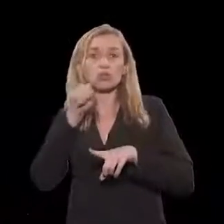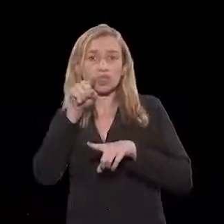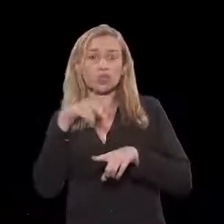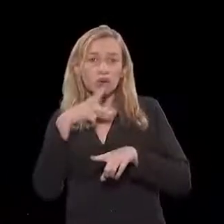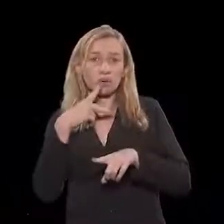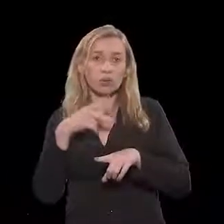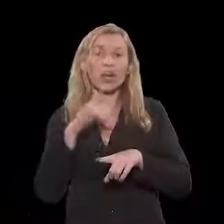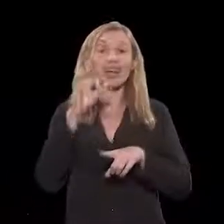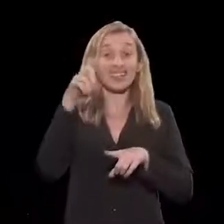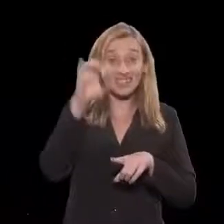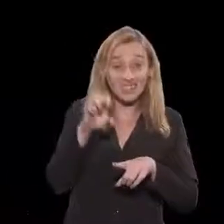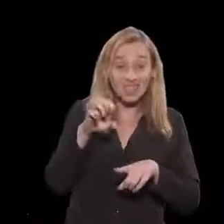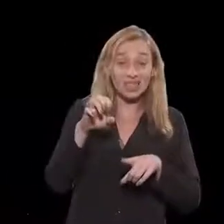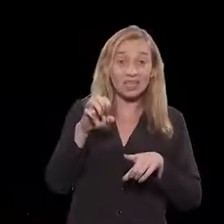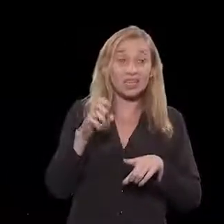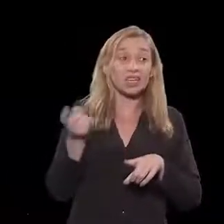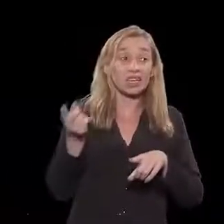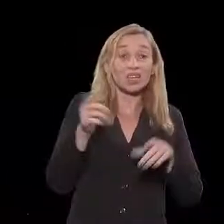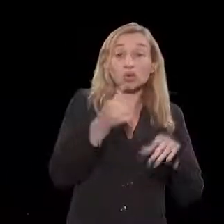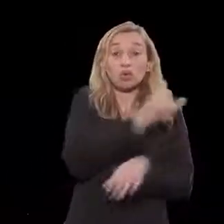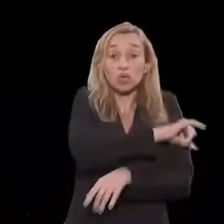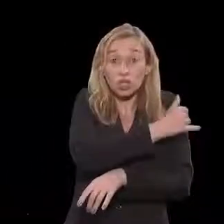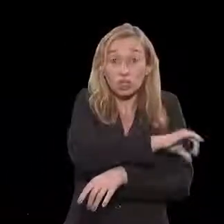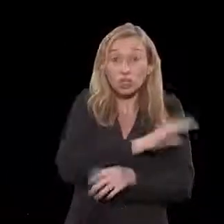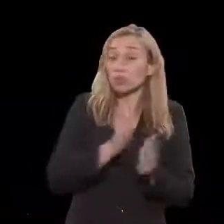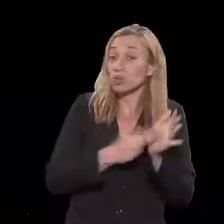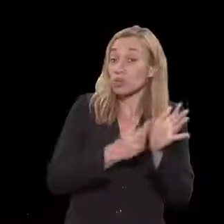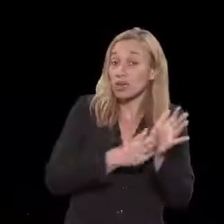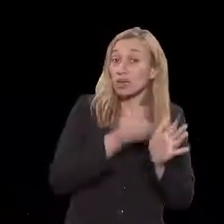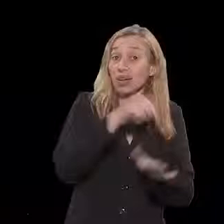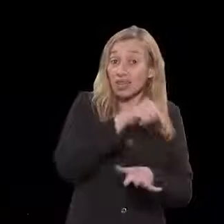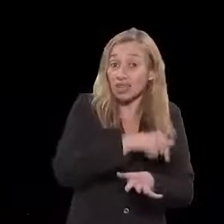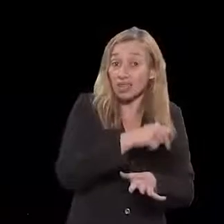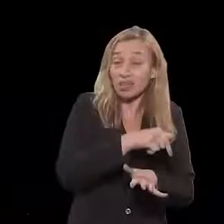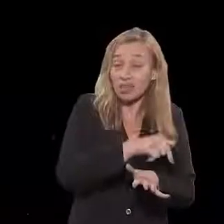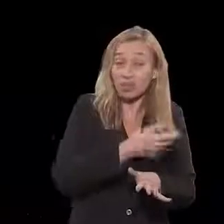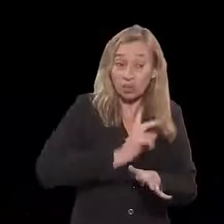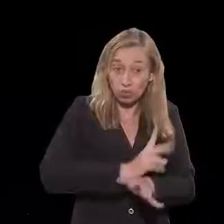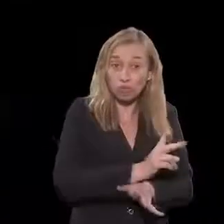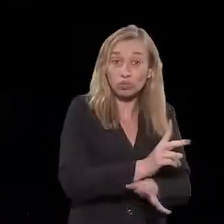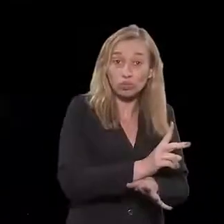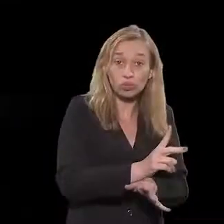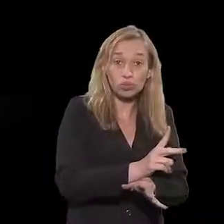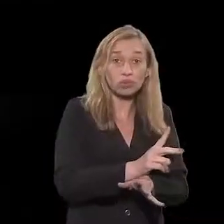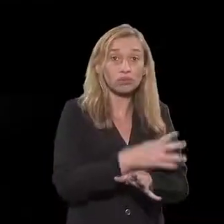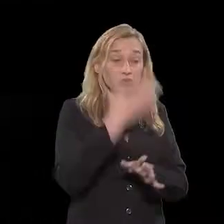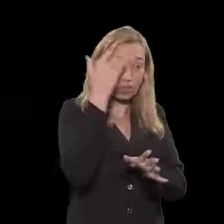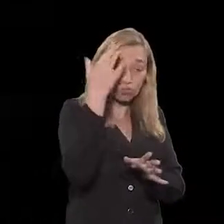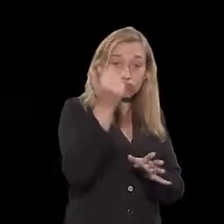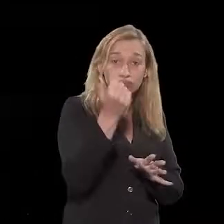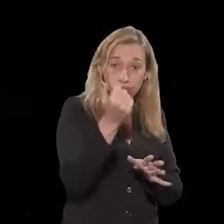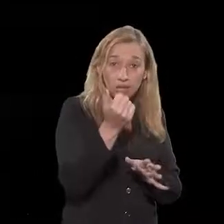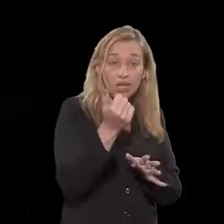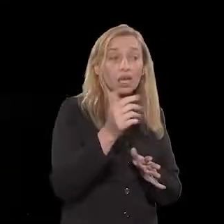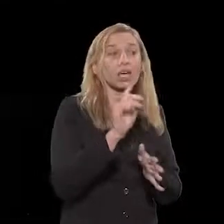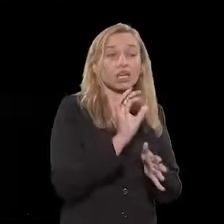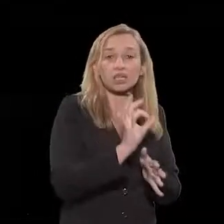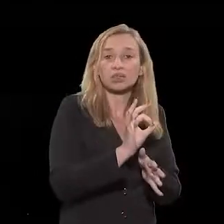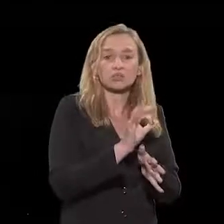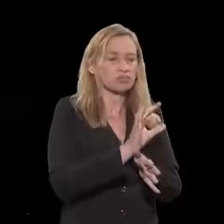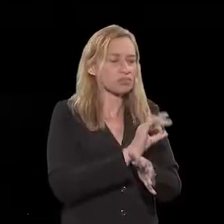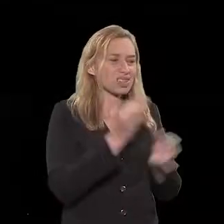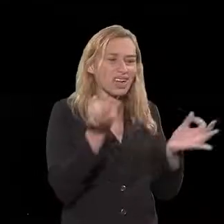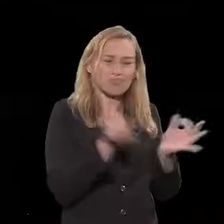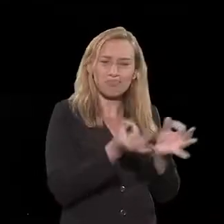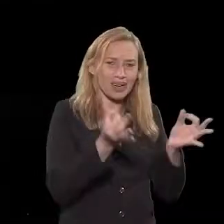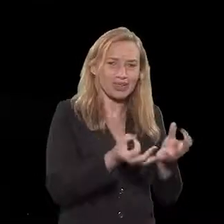falar. A Leci Brandão, ela vem do Rio de Janeiro, né? O samba dela no Rio de Janeiro está aí, né? Tá fluido, tá orgânico, né?